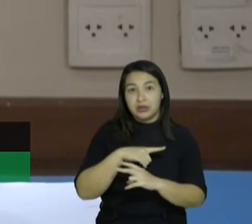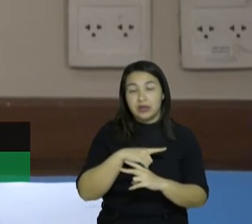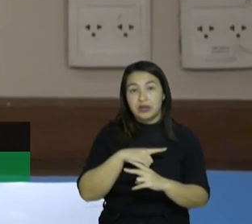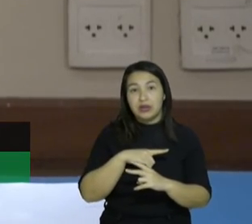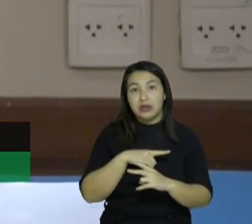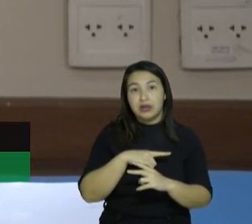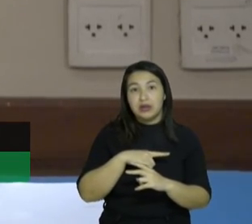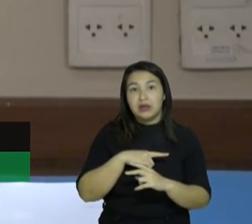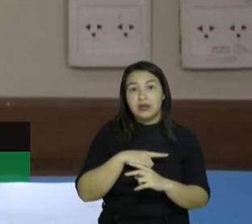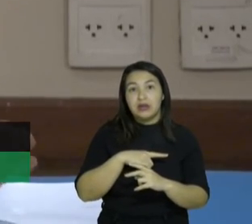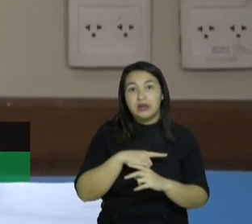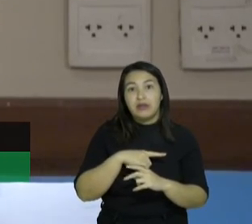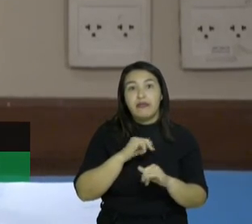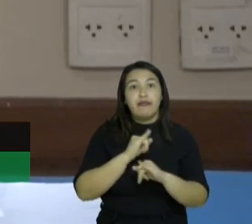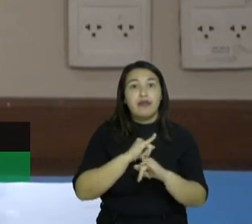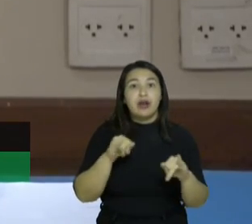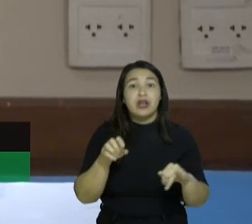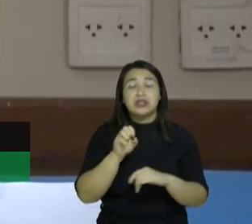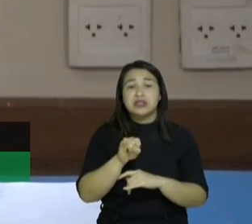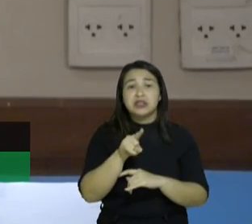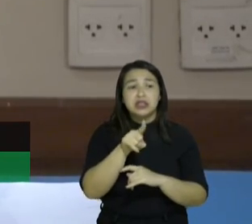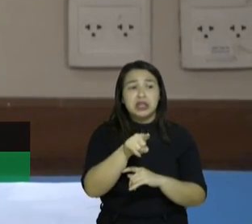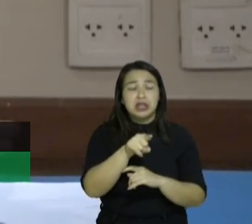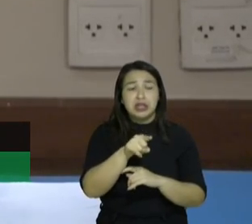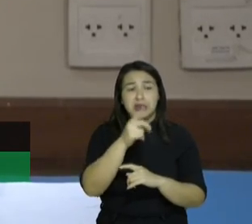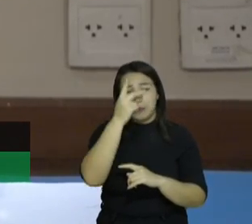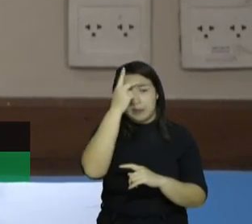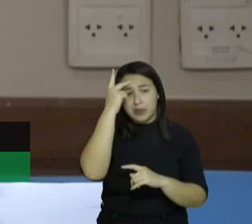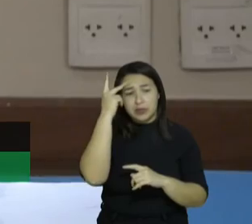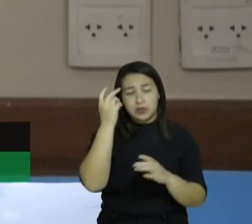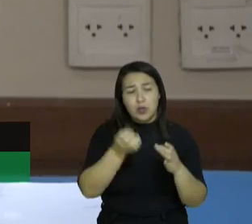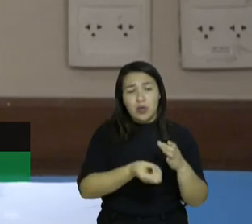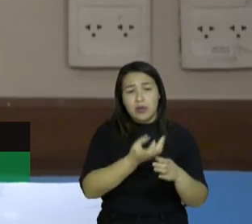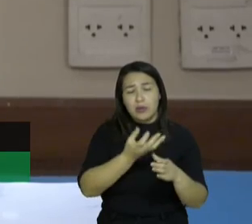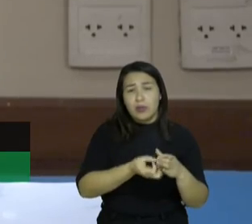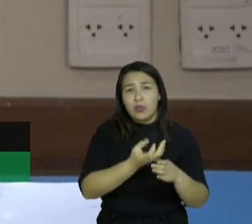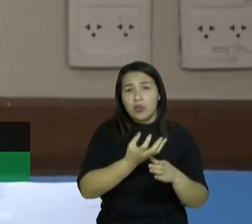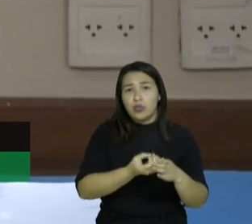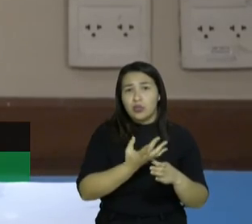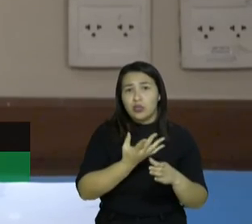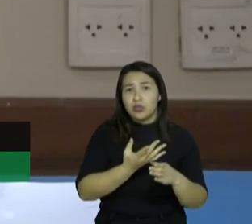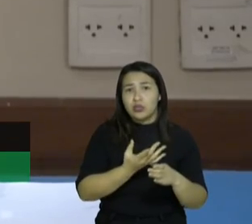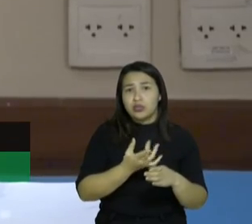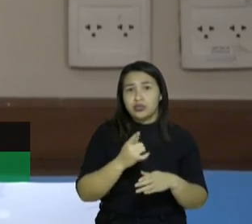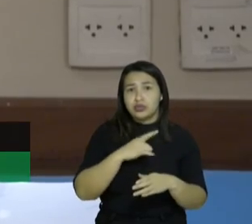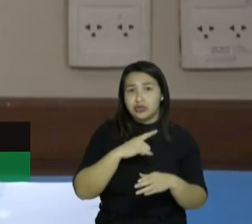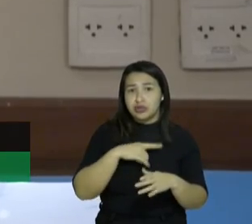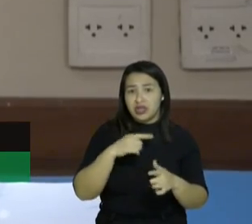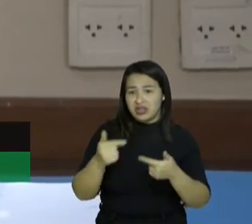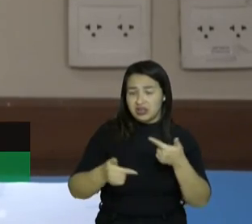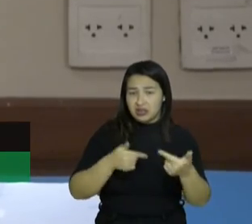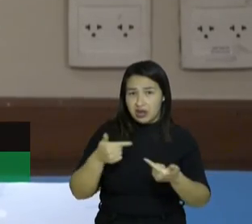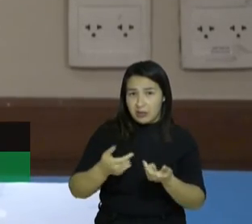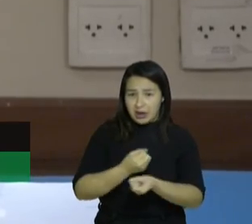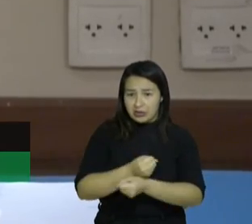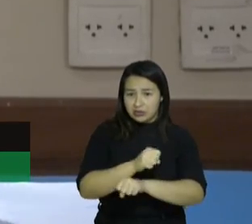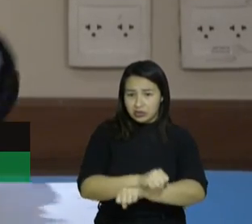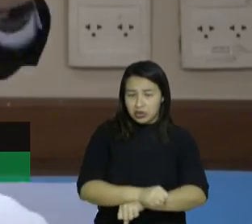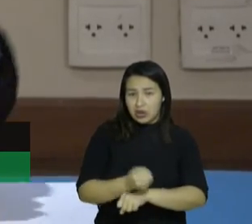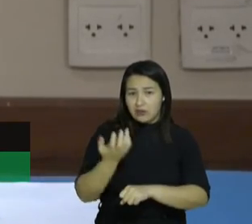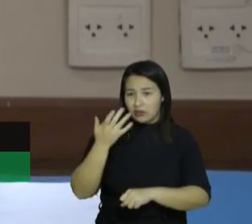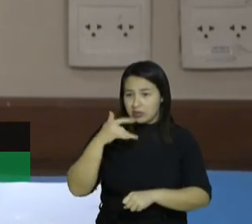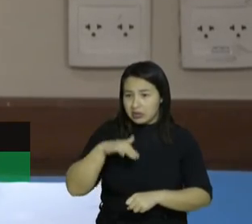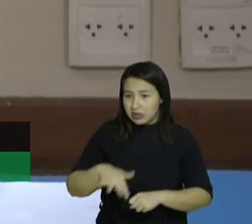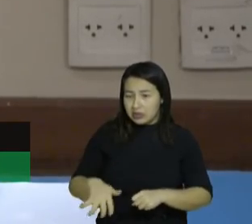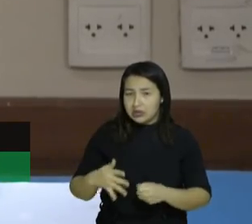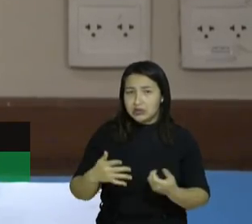dizer coisas do tipo se o teu fornecedor ou pior ainda você mesmo tiver algum indício de trabalho escravo semi-escravo ou infantil